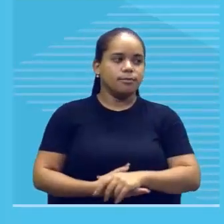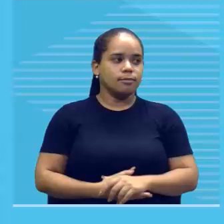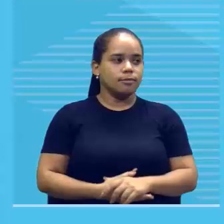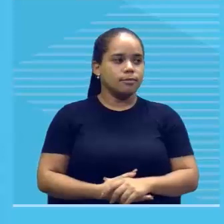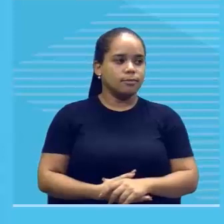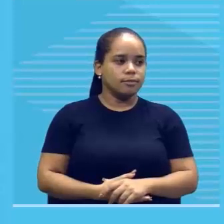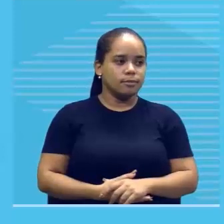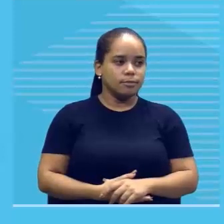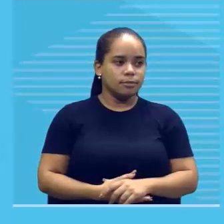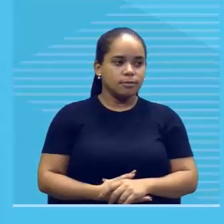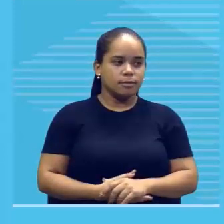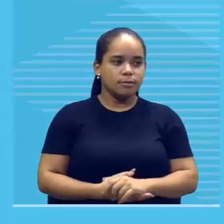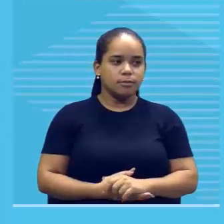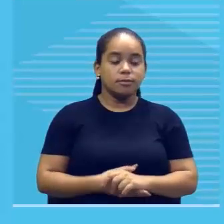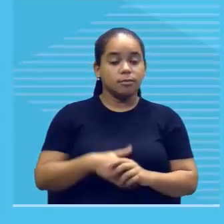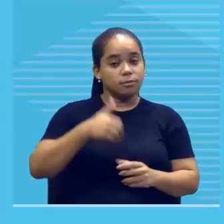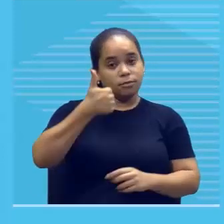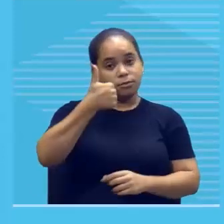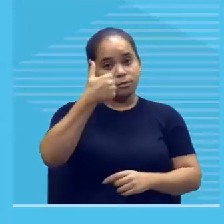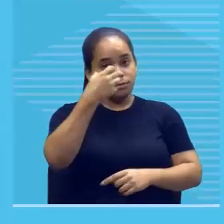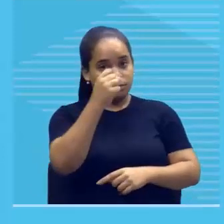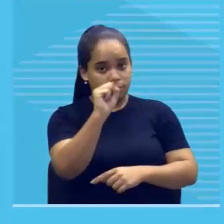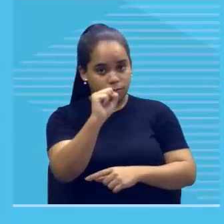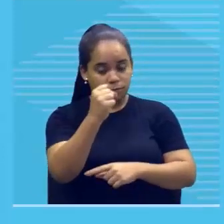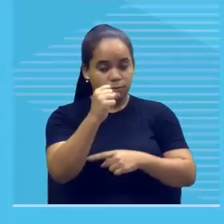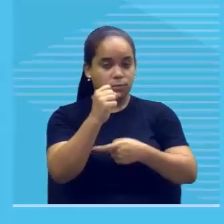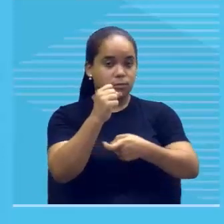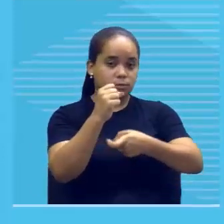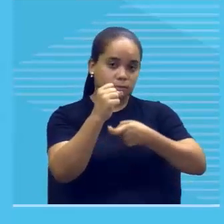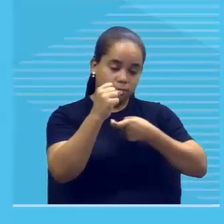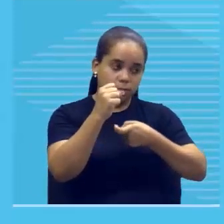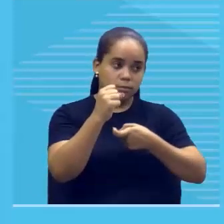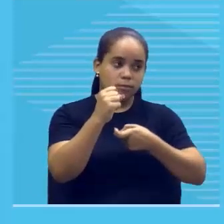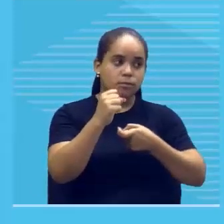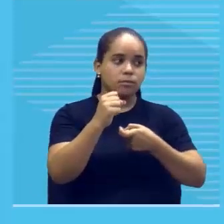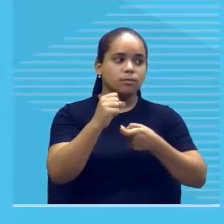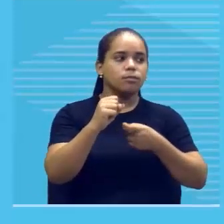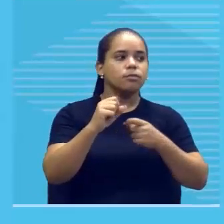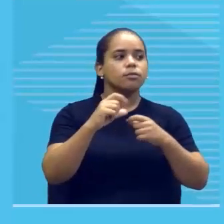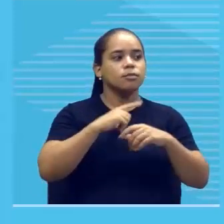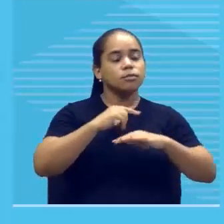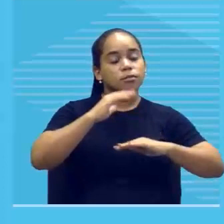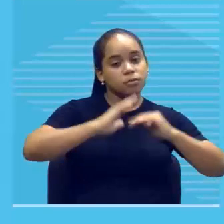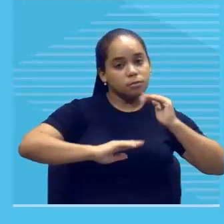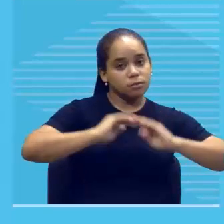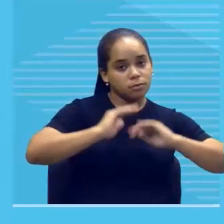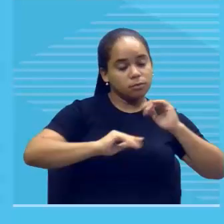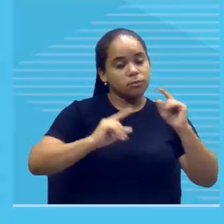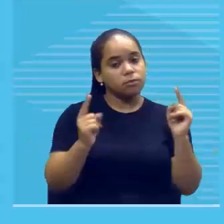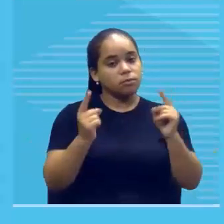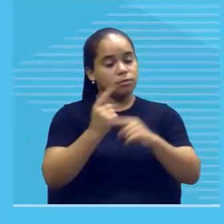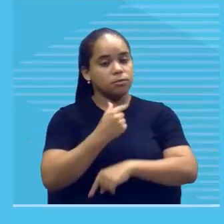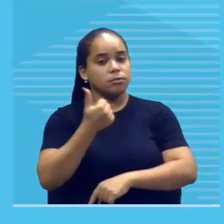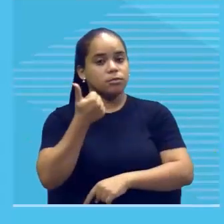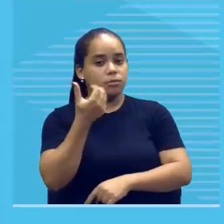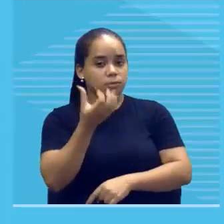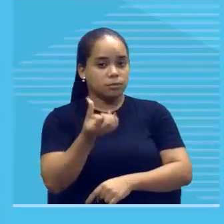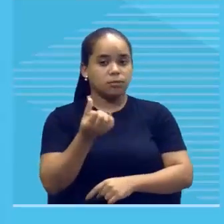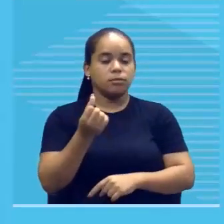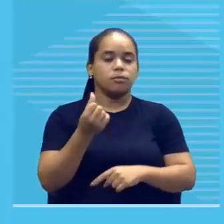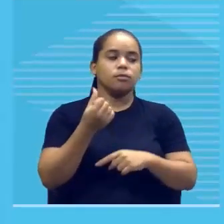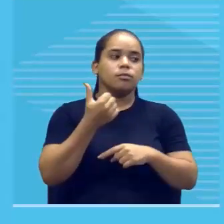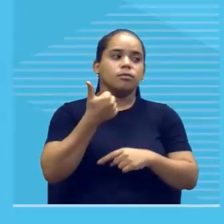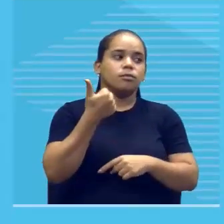aí olha só 18 sobre x Operários em verso vai ficar 16